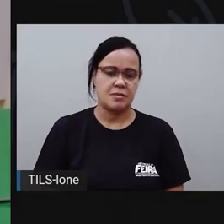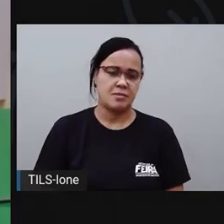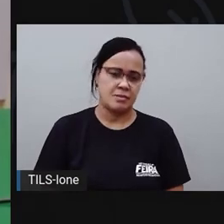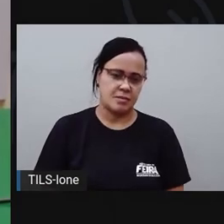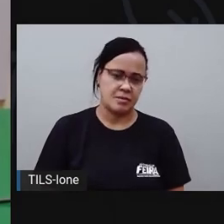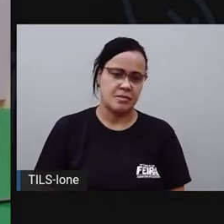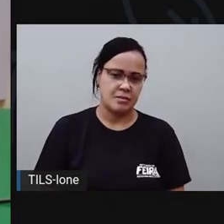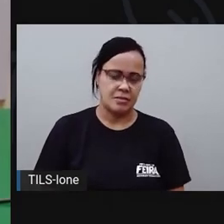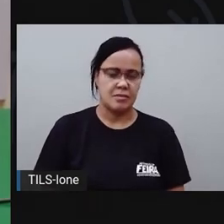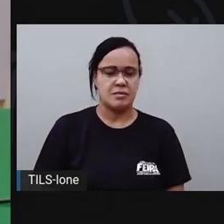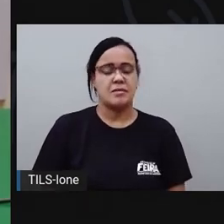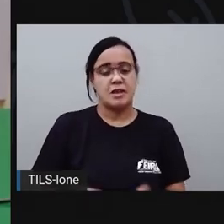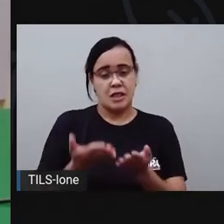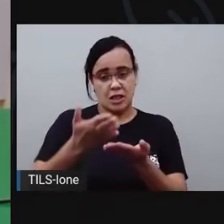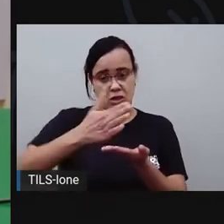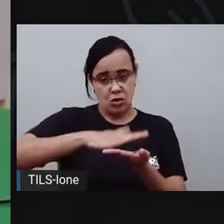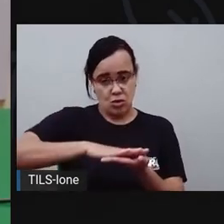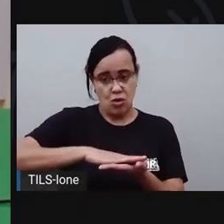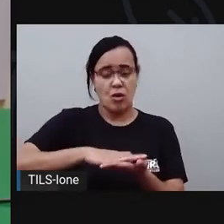Dobramos, ó, ela vai ficar assim.